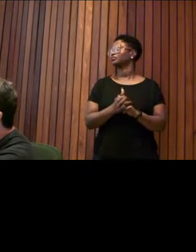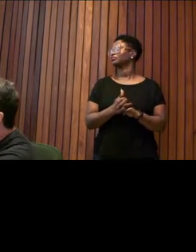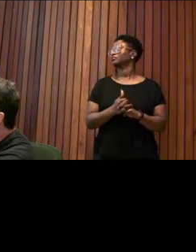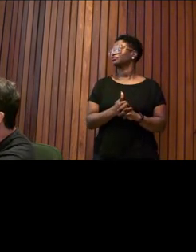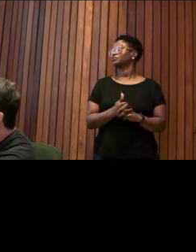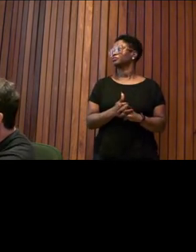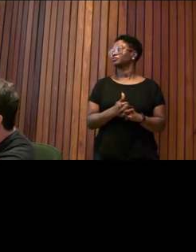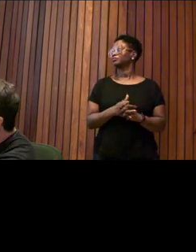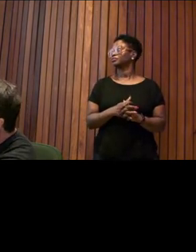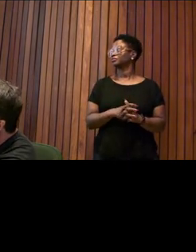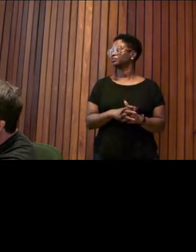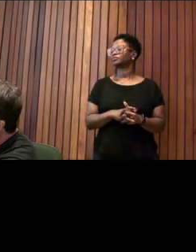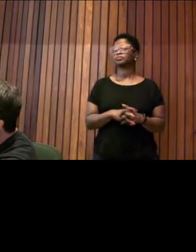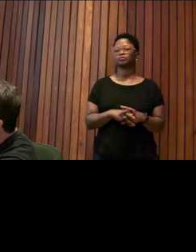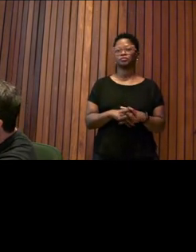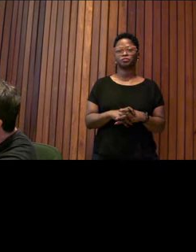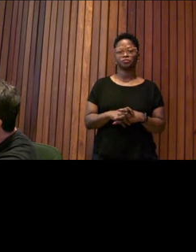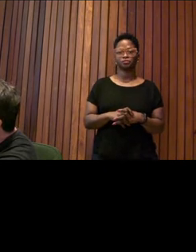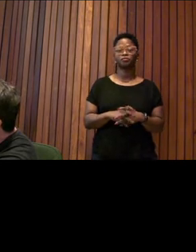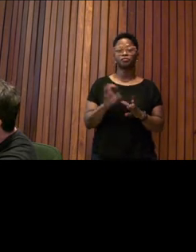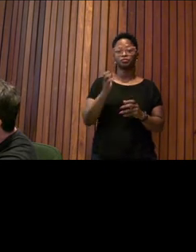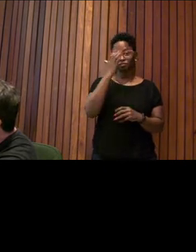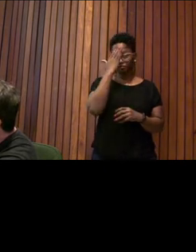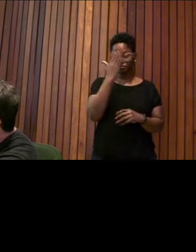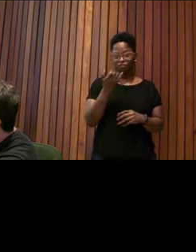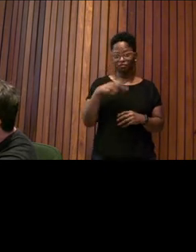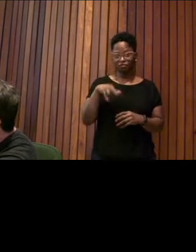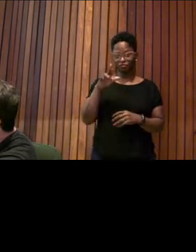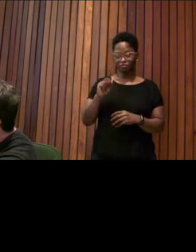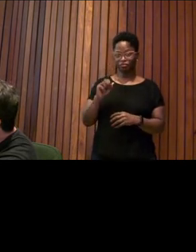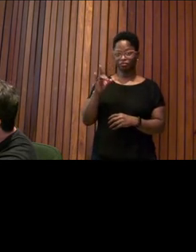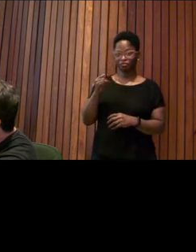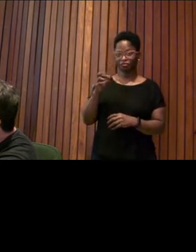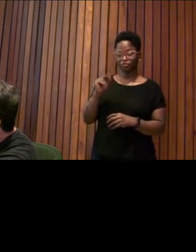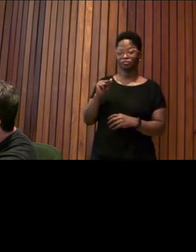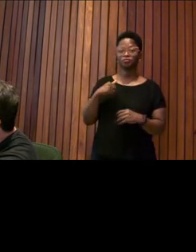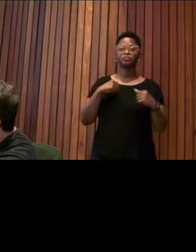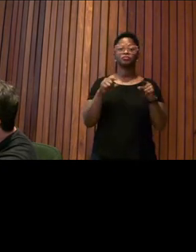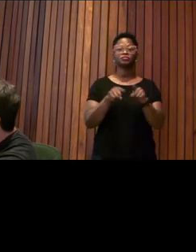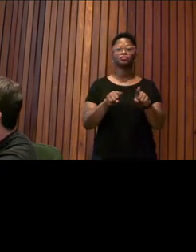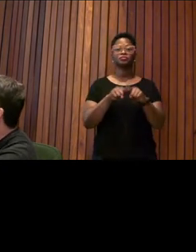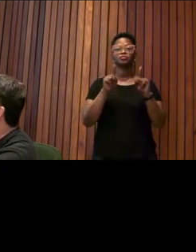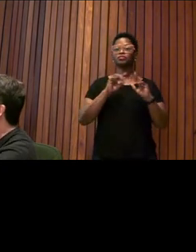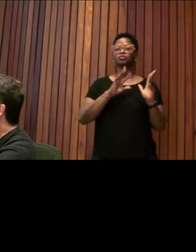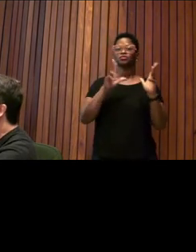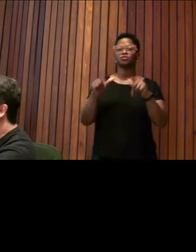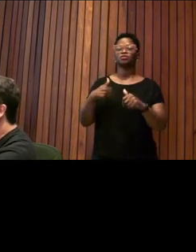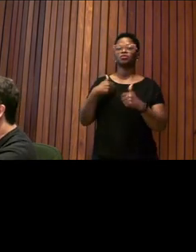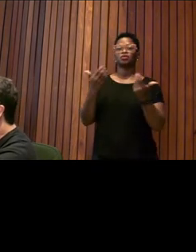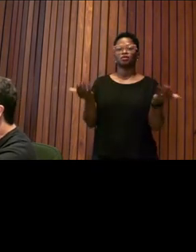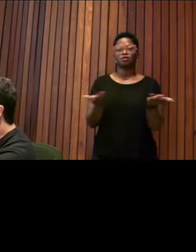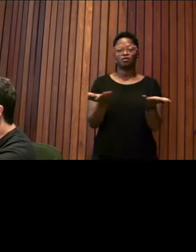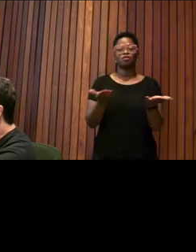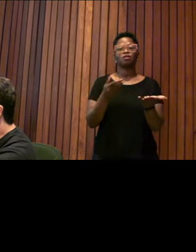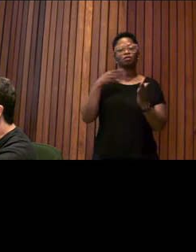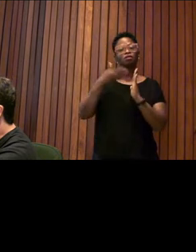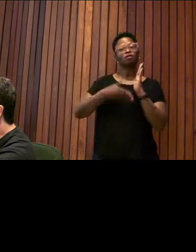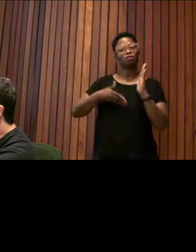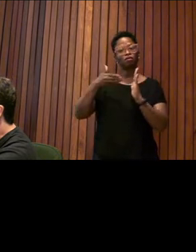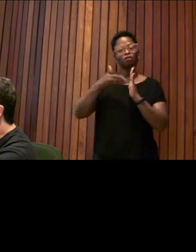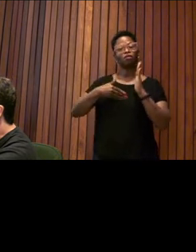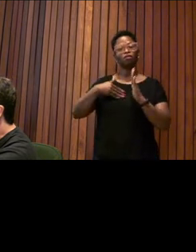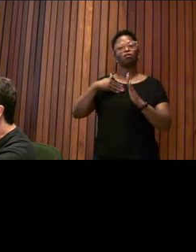Olha, quero agradecer a Cristina e a Débora também, por tudo isso, por essa empreitada que